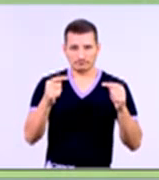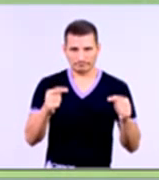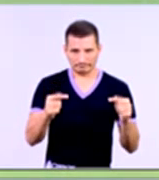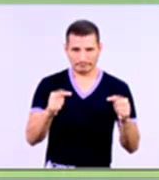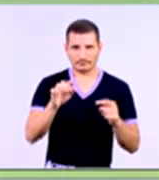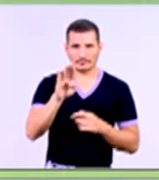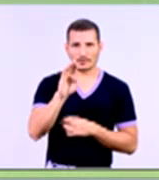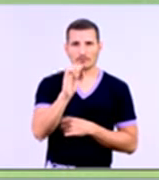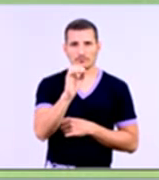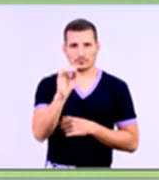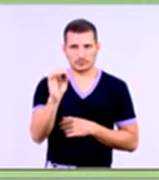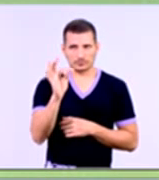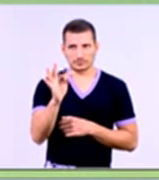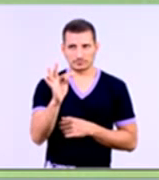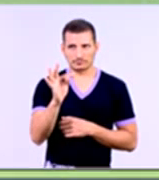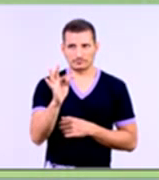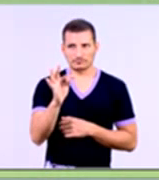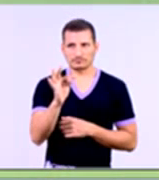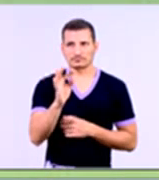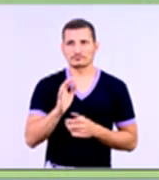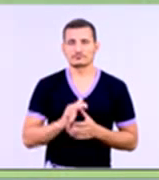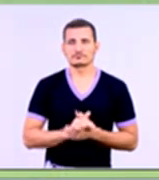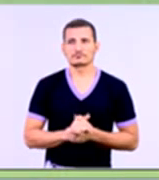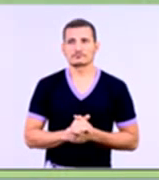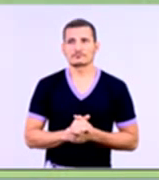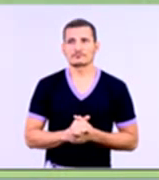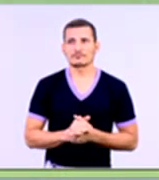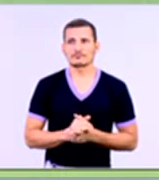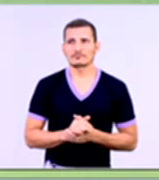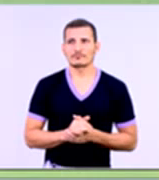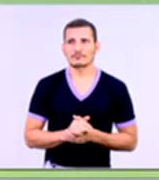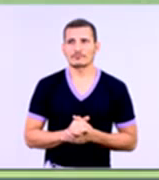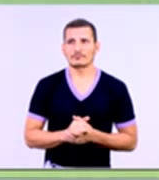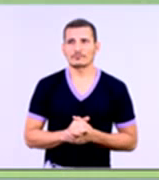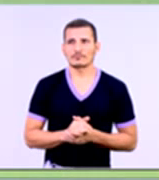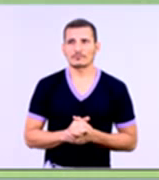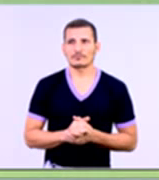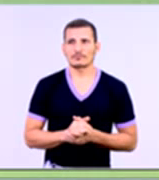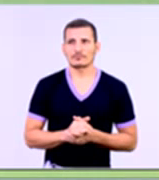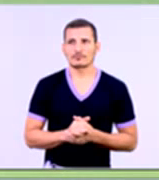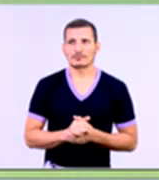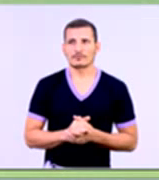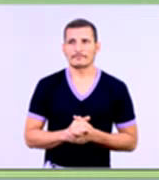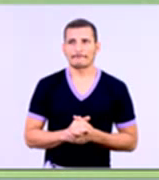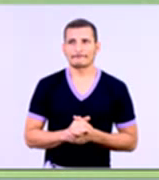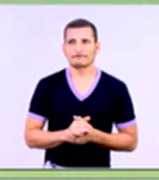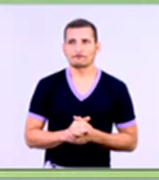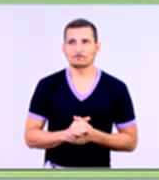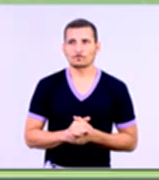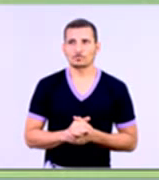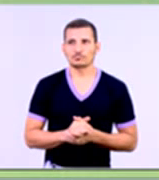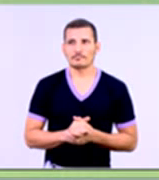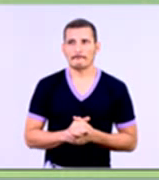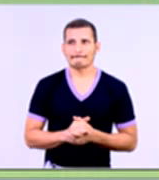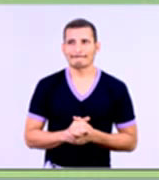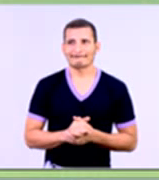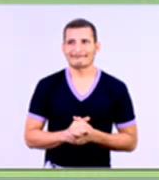declaração em HTML e aqui nós temos uma declaração com Bootstrap. O que diferencia um do outro é simplesmente a